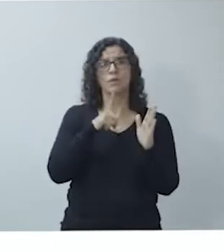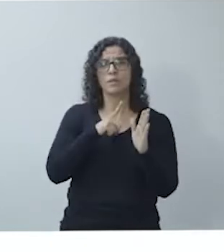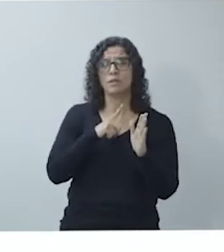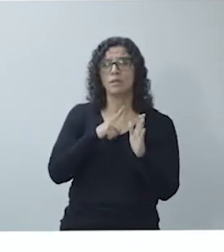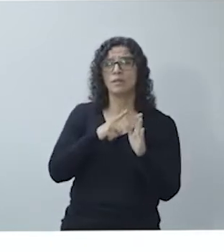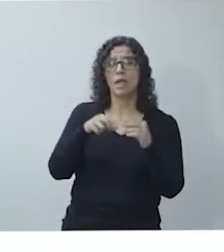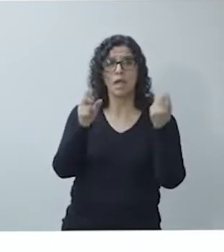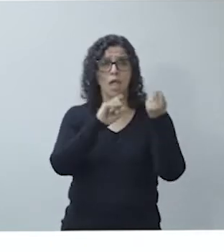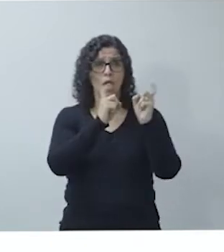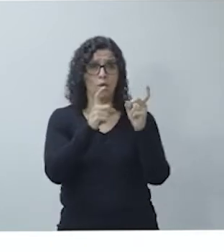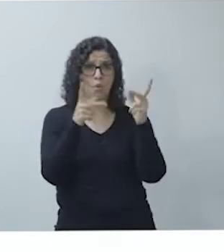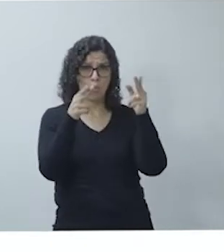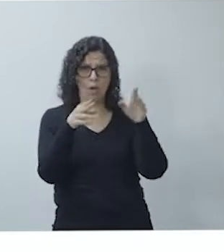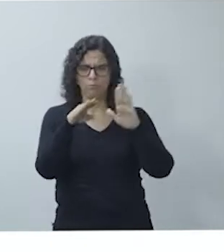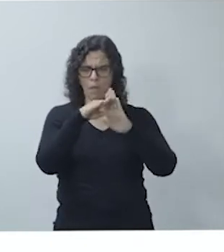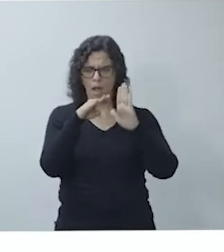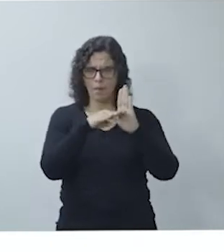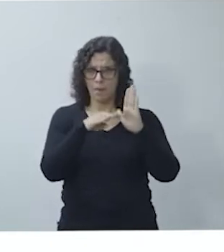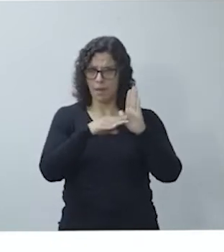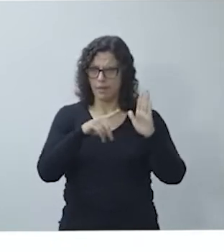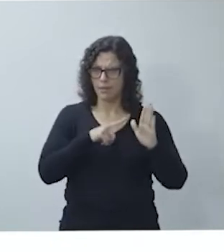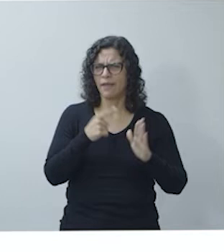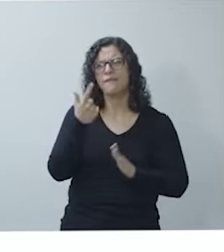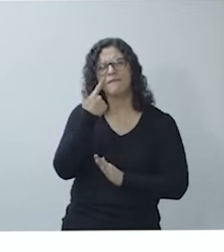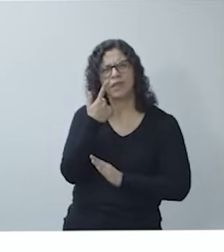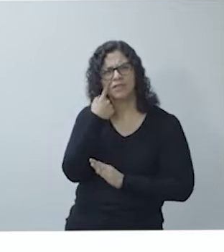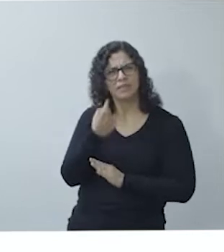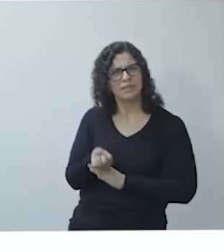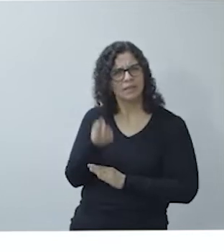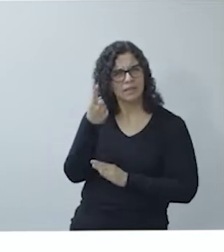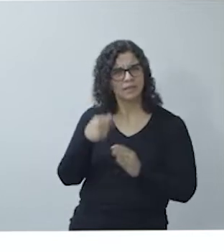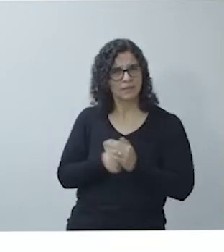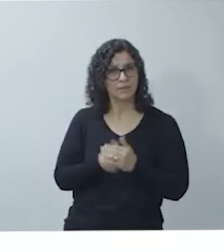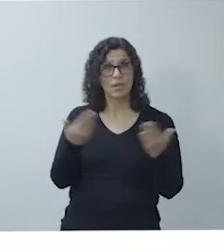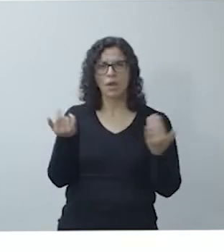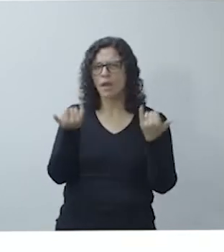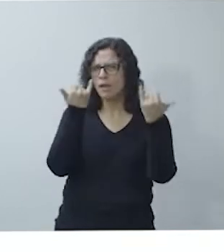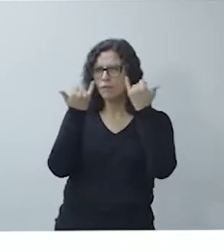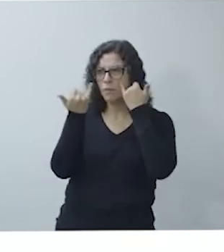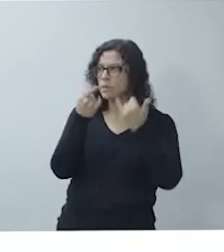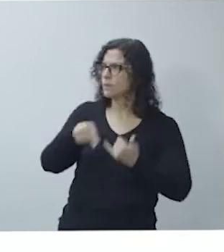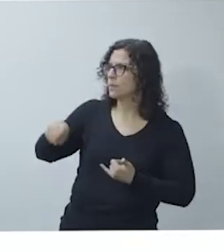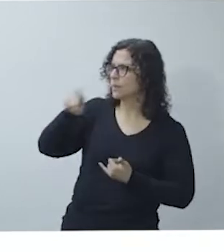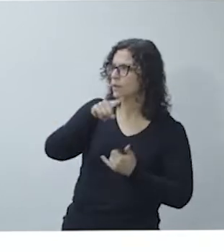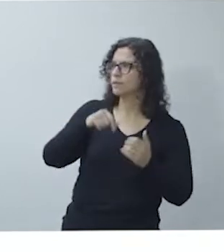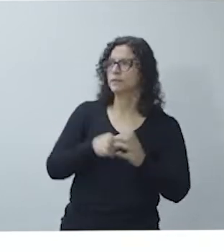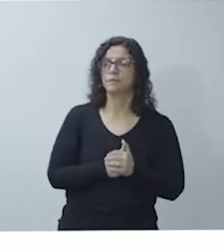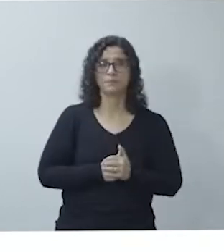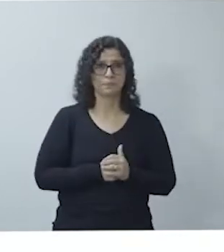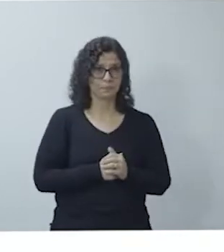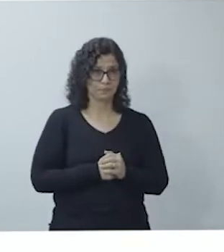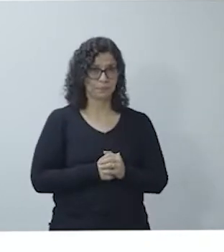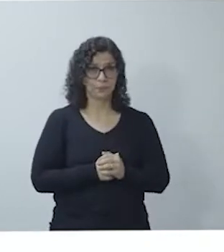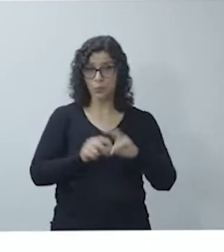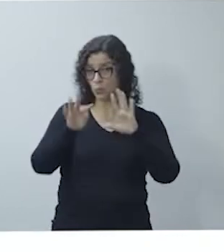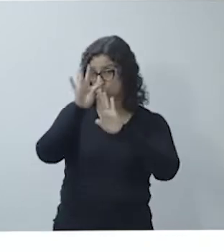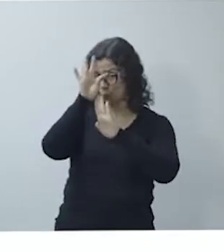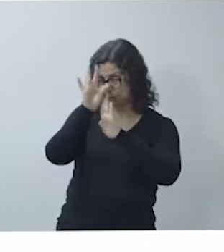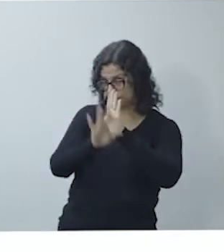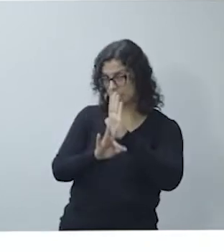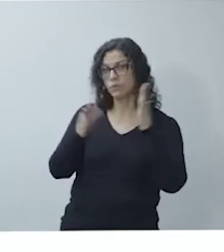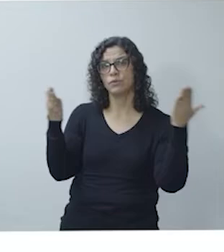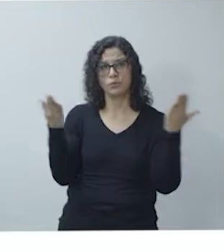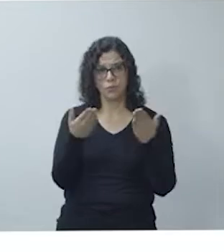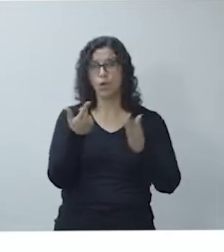meetings como aqueles. Olha só que interessante essa informação para vocês. O texto,